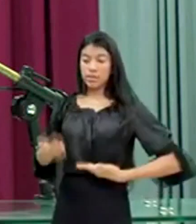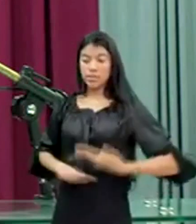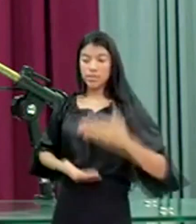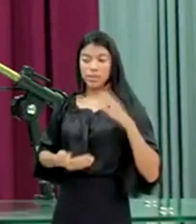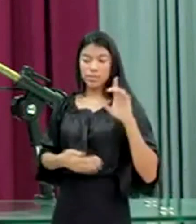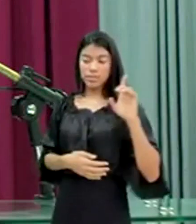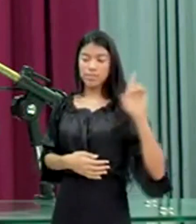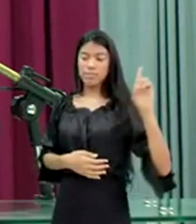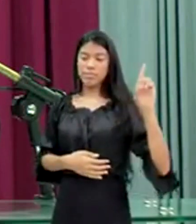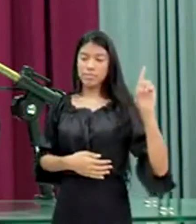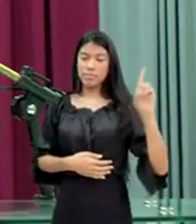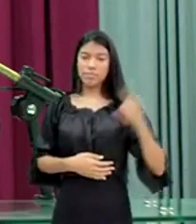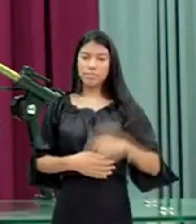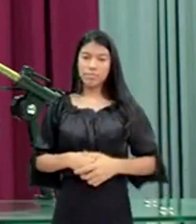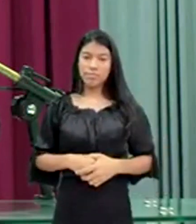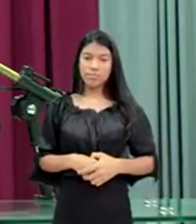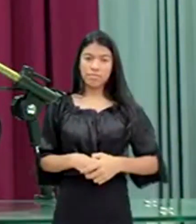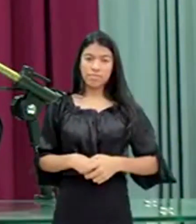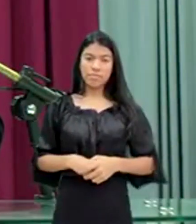Senhor.